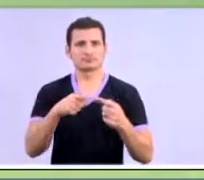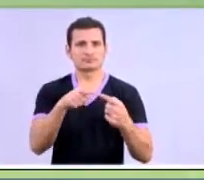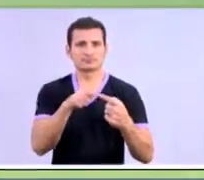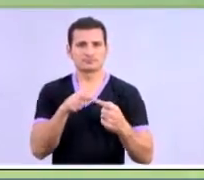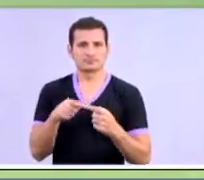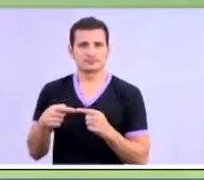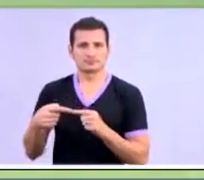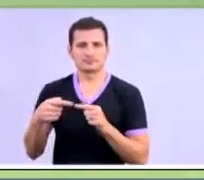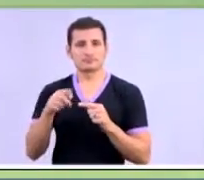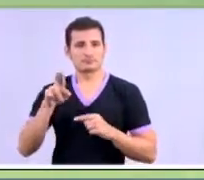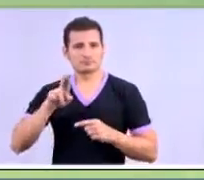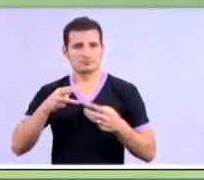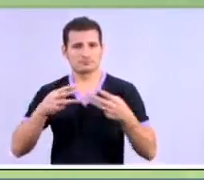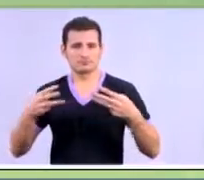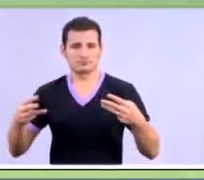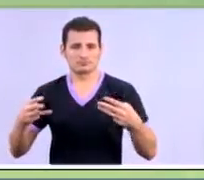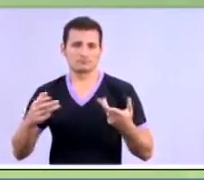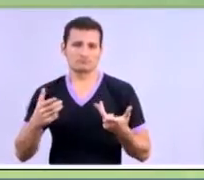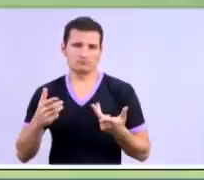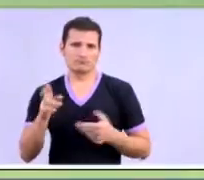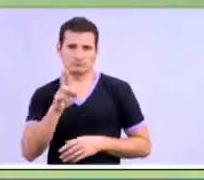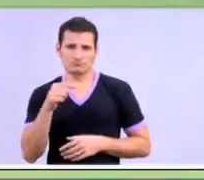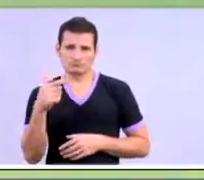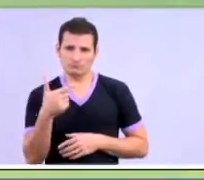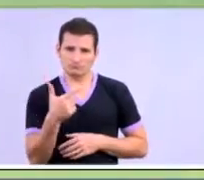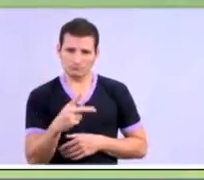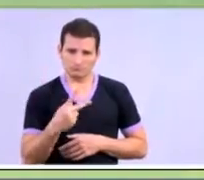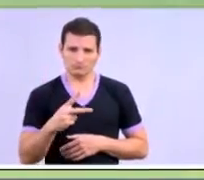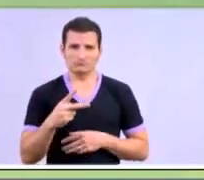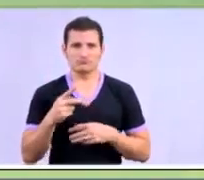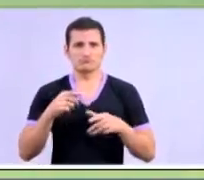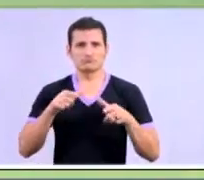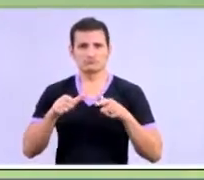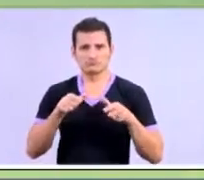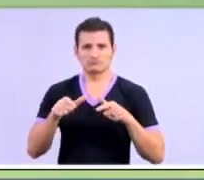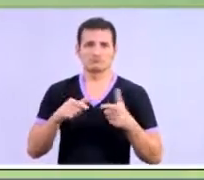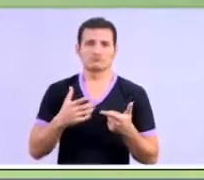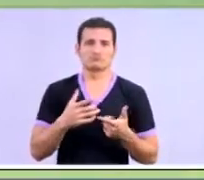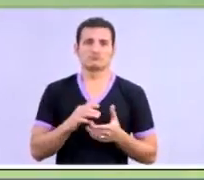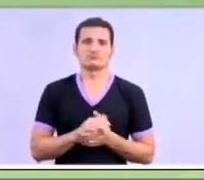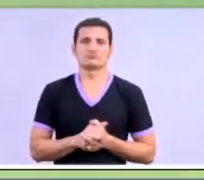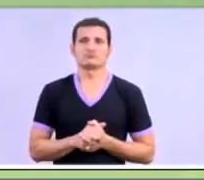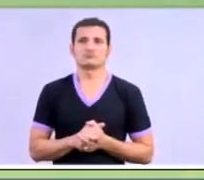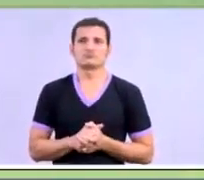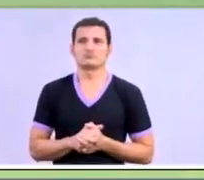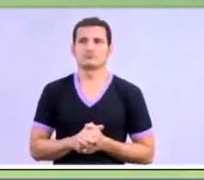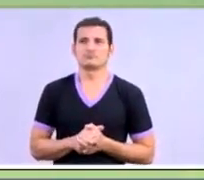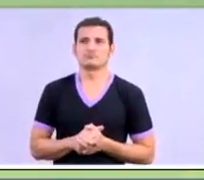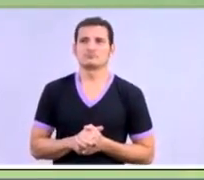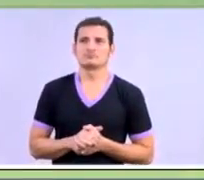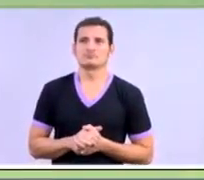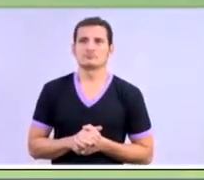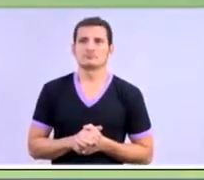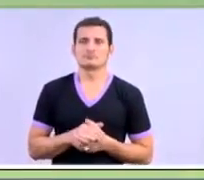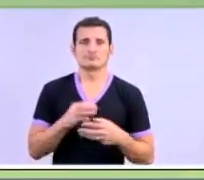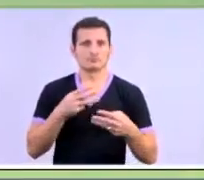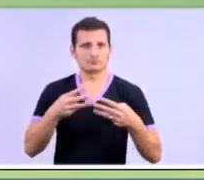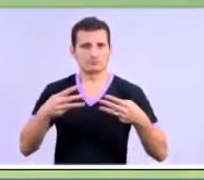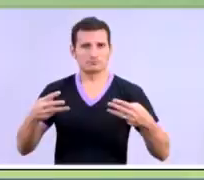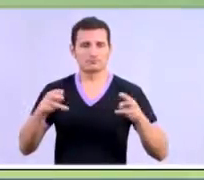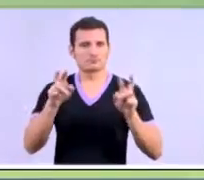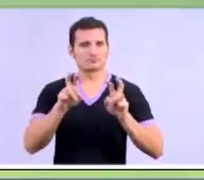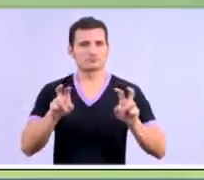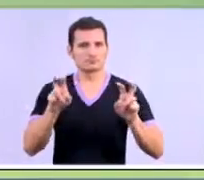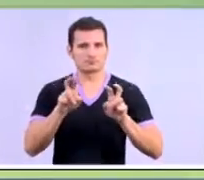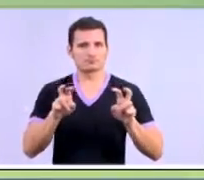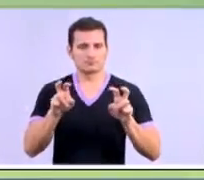de todos os seus serviços fornecidos. Serviços camada 7. As redes de computadores